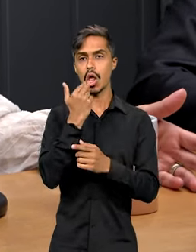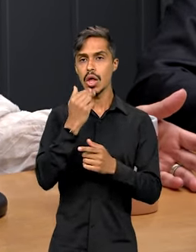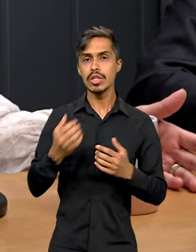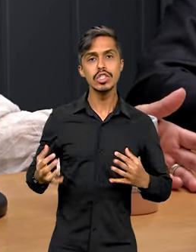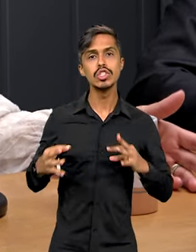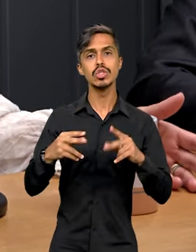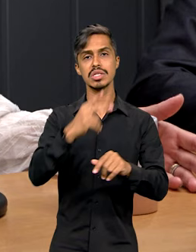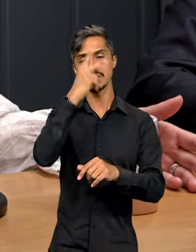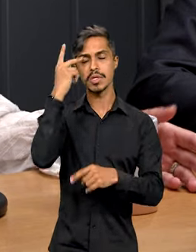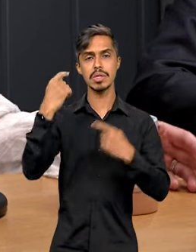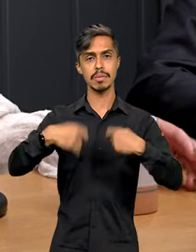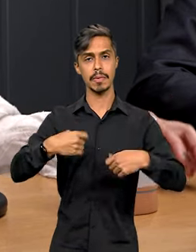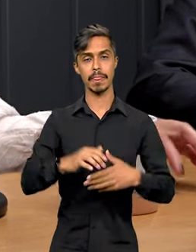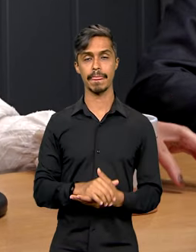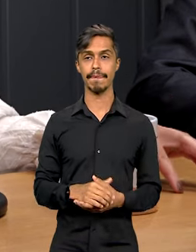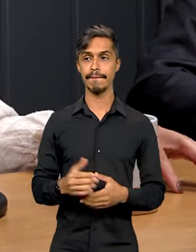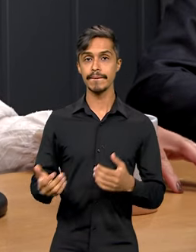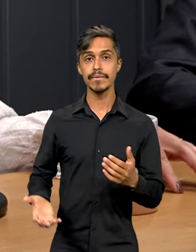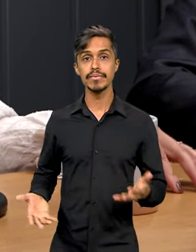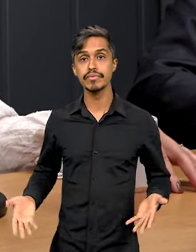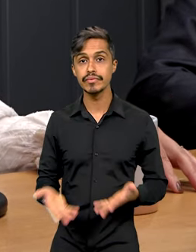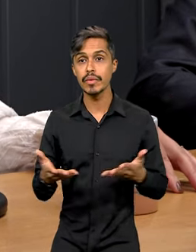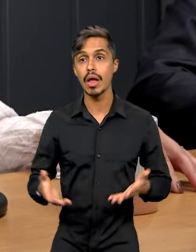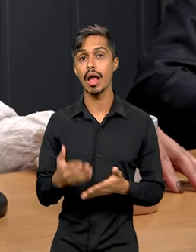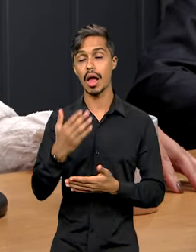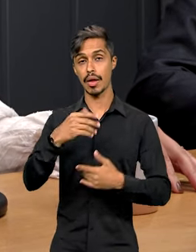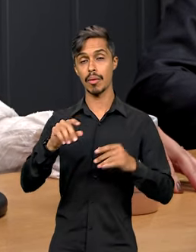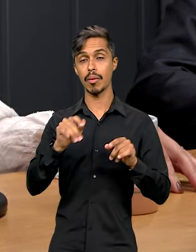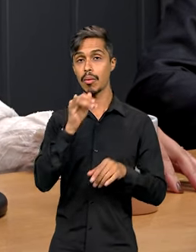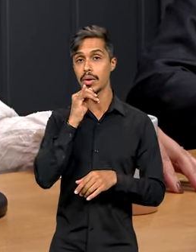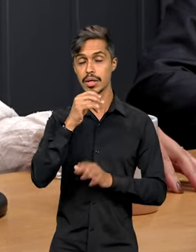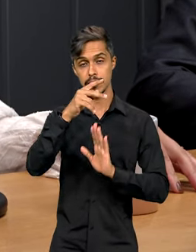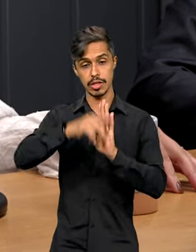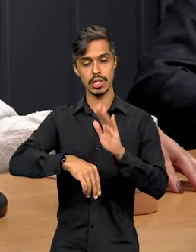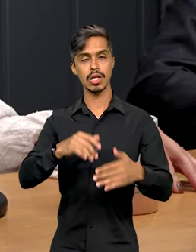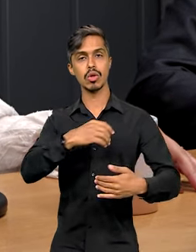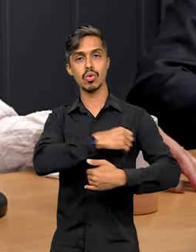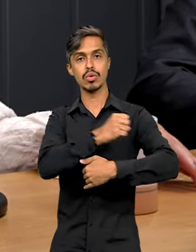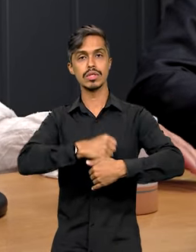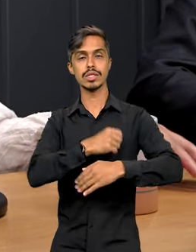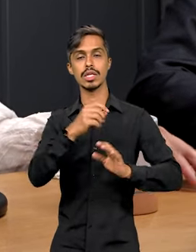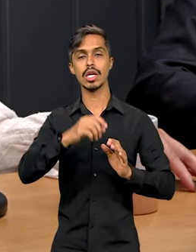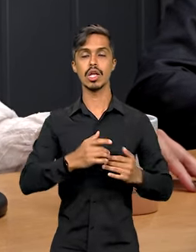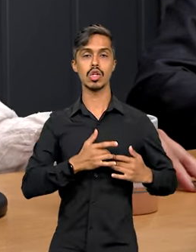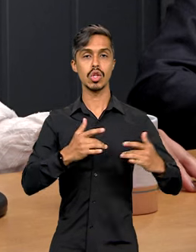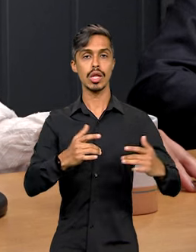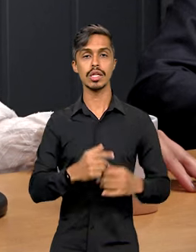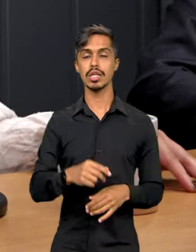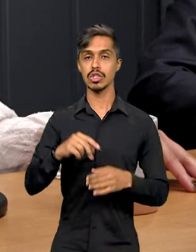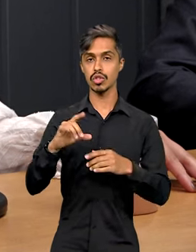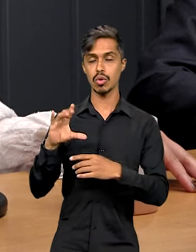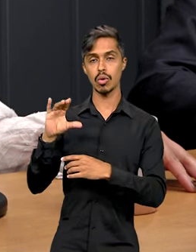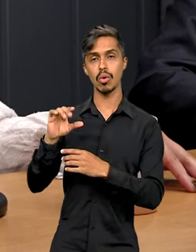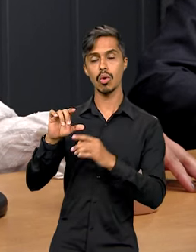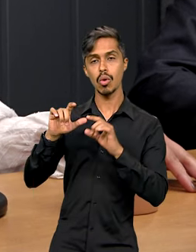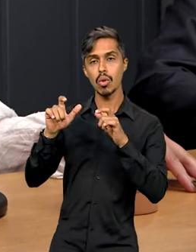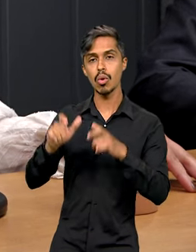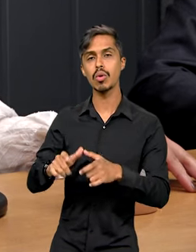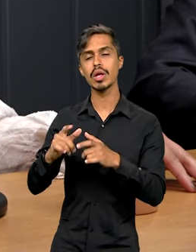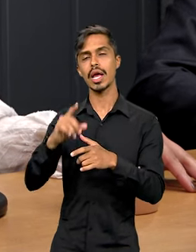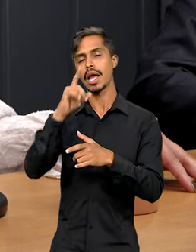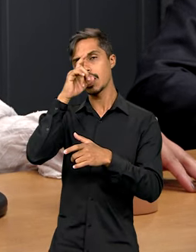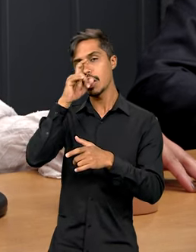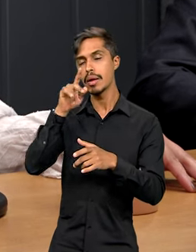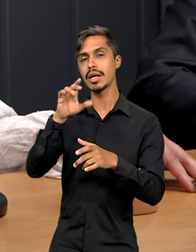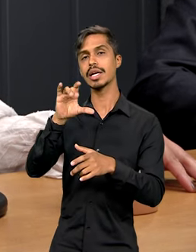nutrição de quem precisa ele abastece por exemplo a cozinha solidária de uma clínica que cuida de pessoas em tratamento